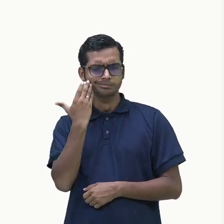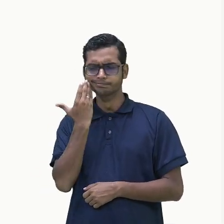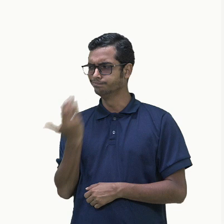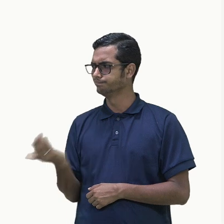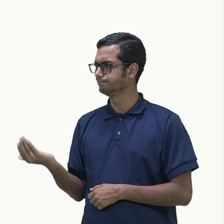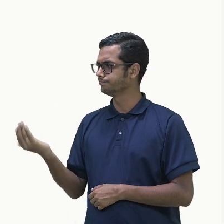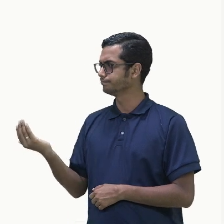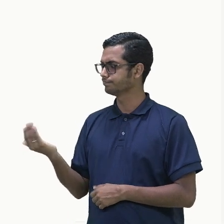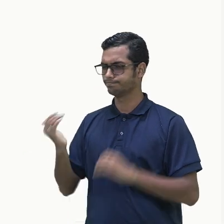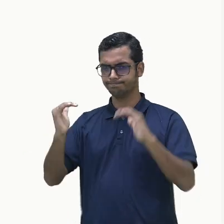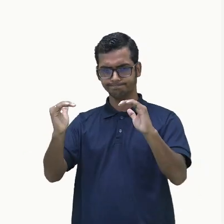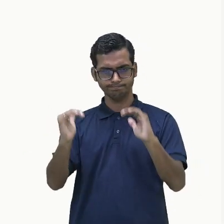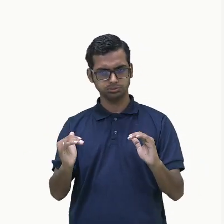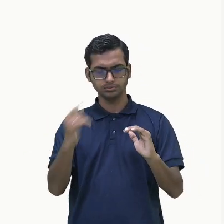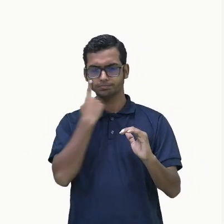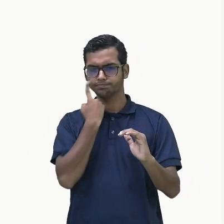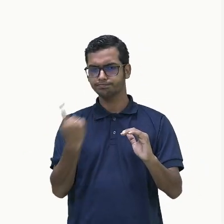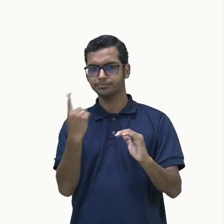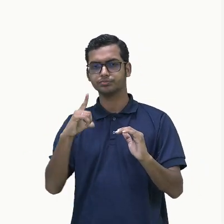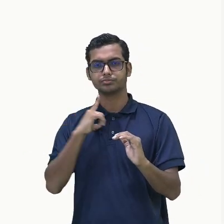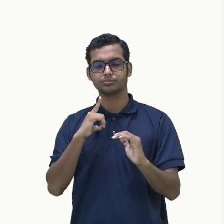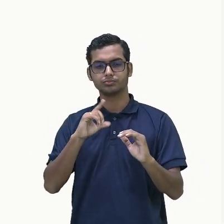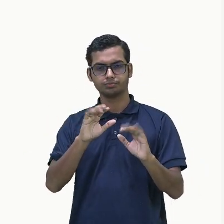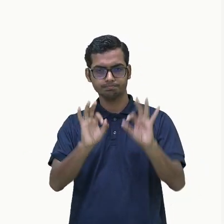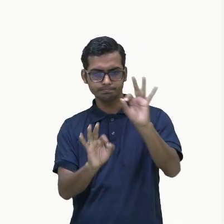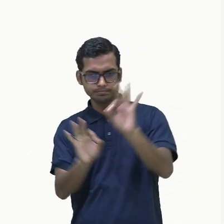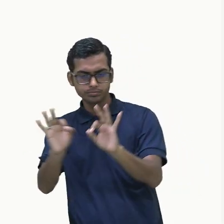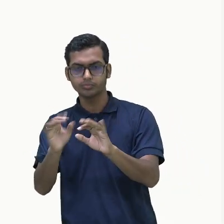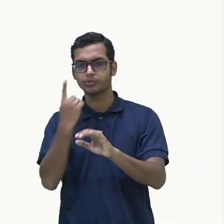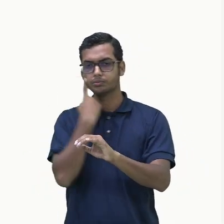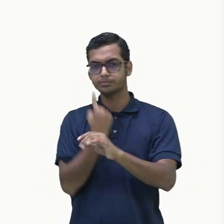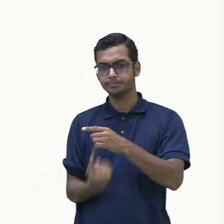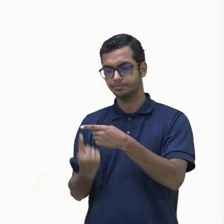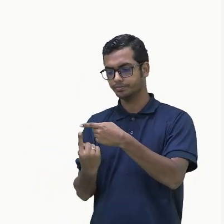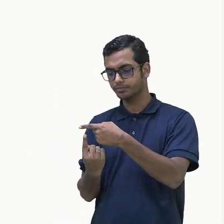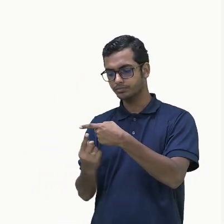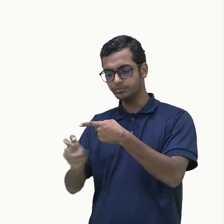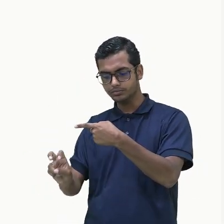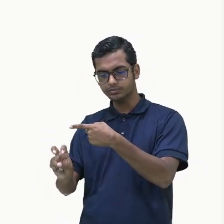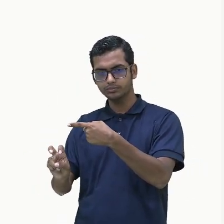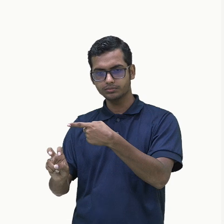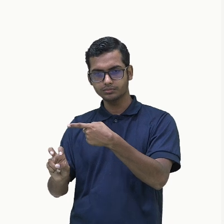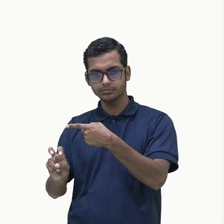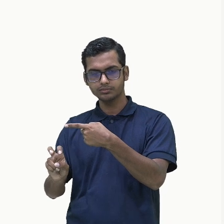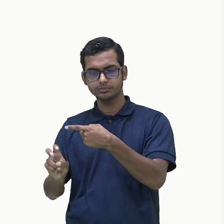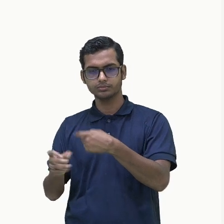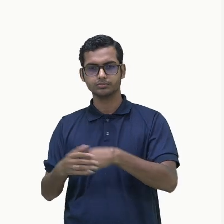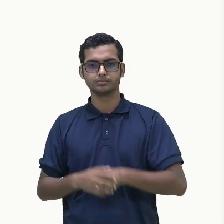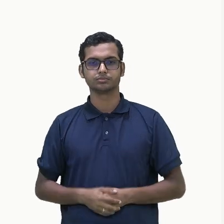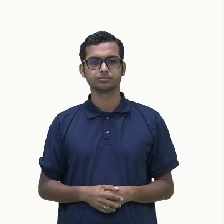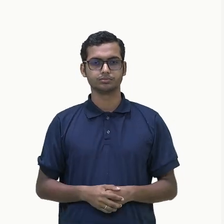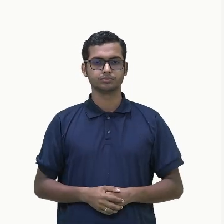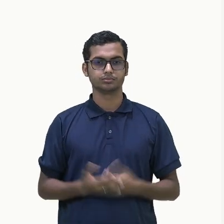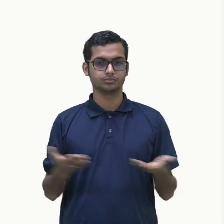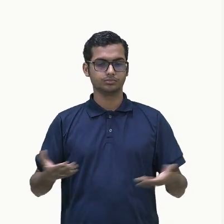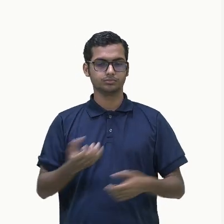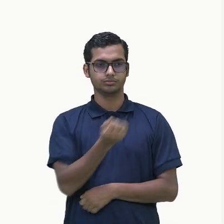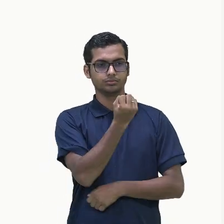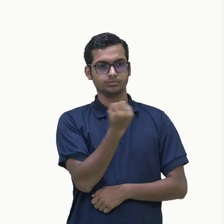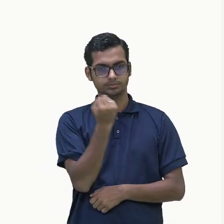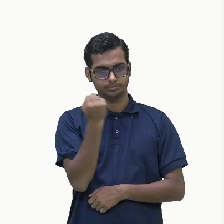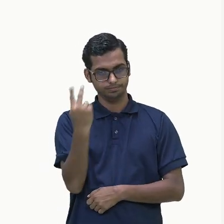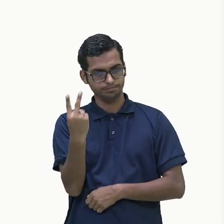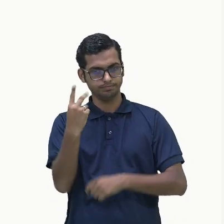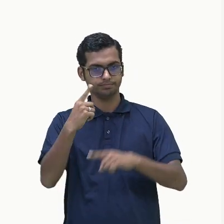Embaixo vai ficar 15. Aqui em cima vai ficar quanto, ó? 2 mais